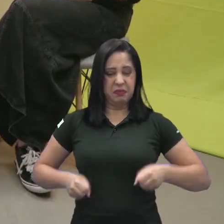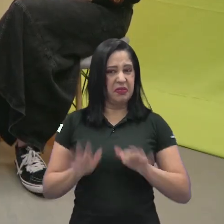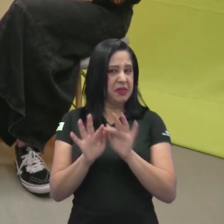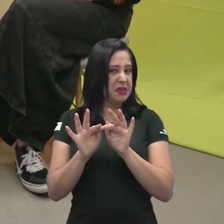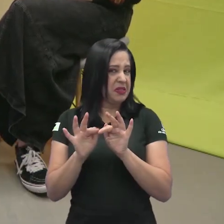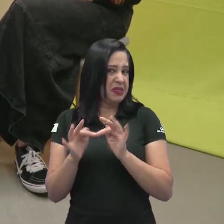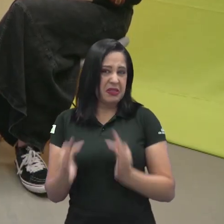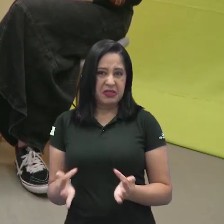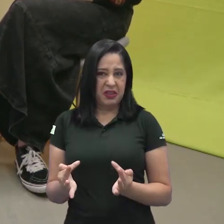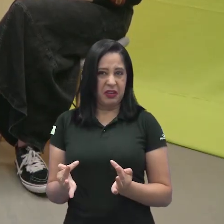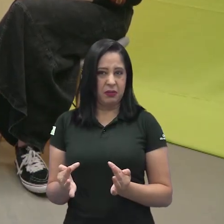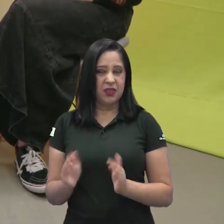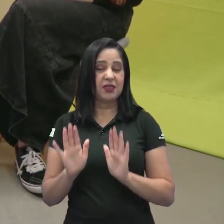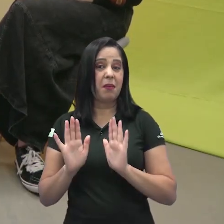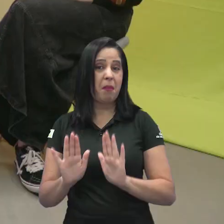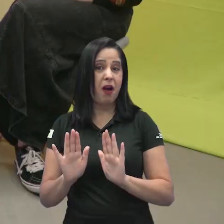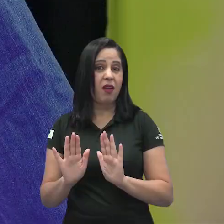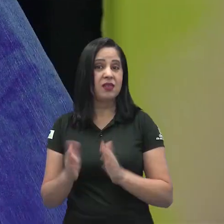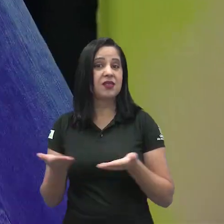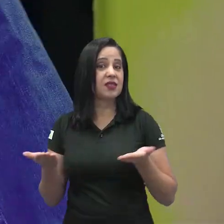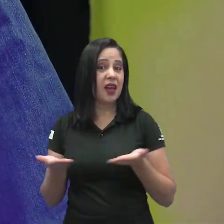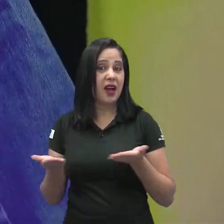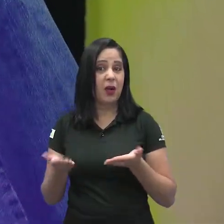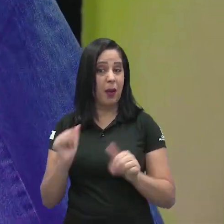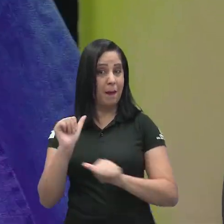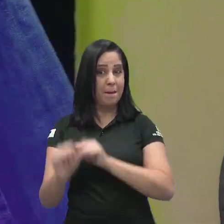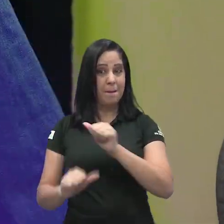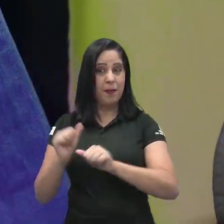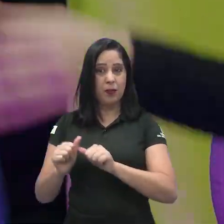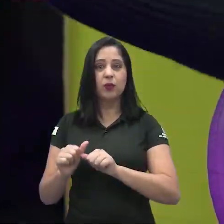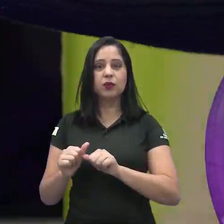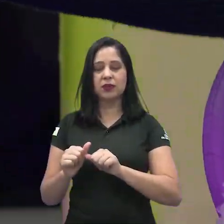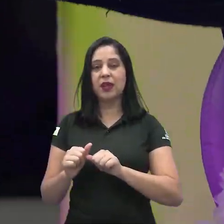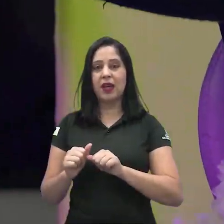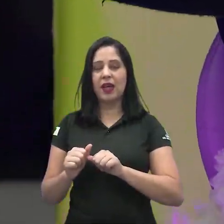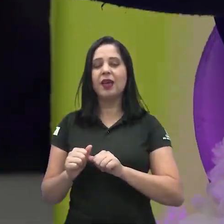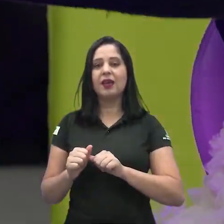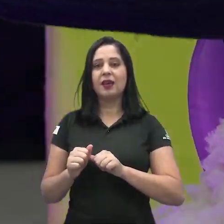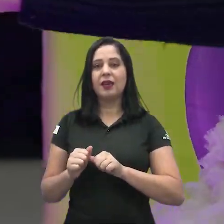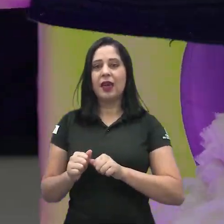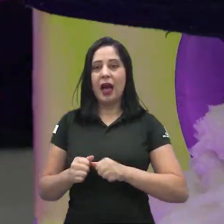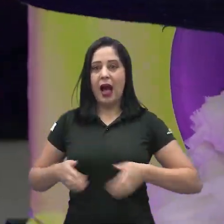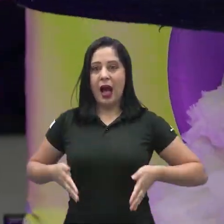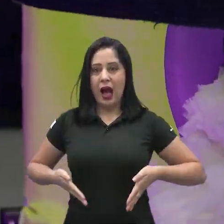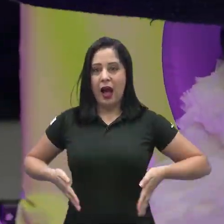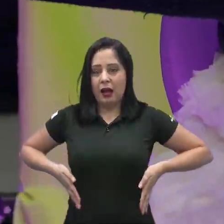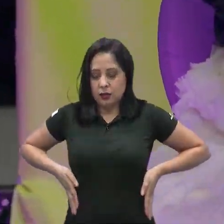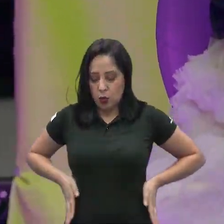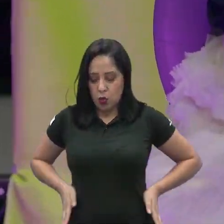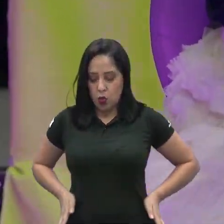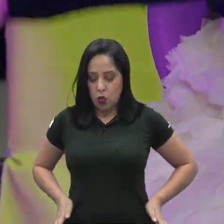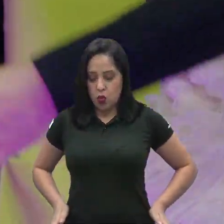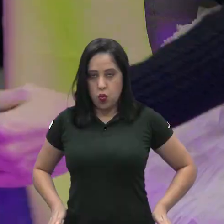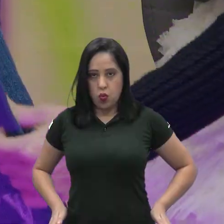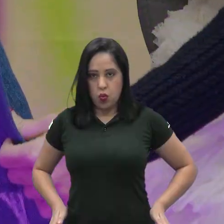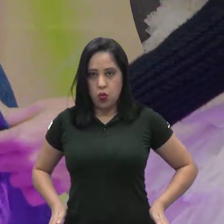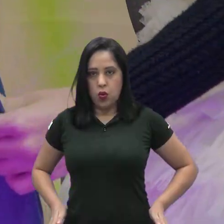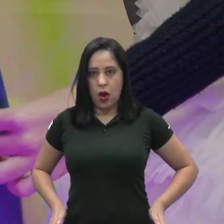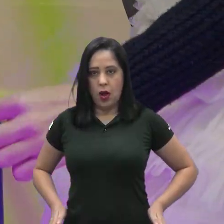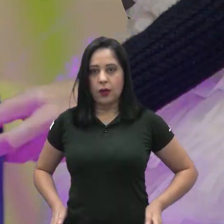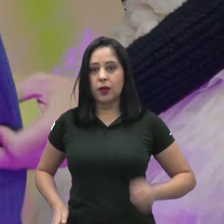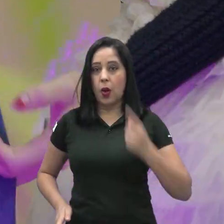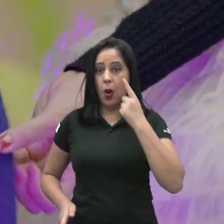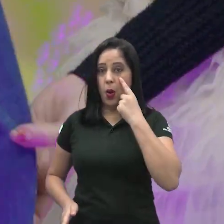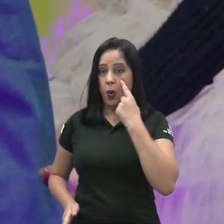dia nem todo mundo curte mais. E a gente transformou ela numa calça bag a partir de uma customização aqui, ó, na